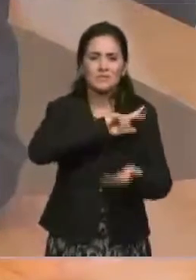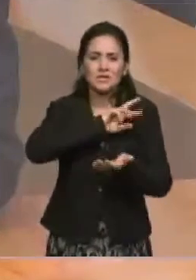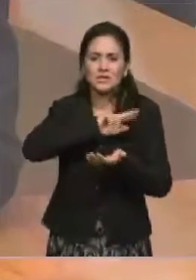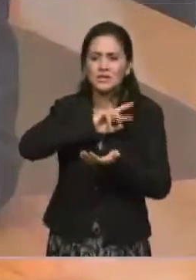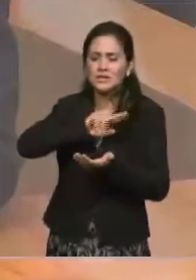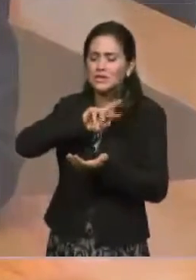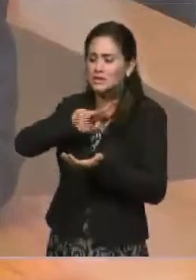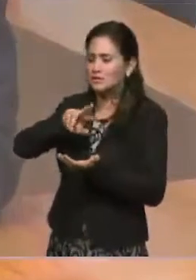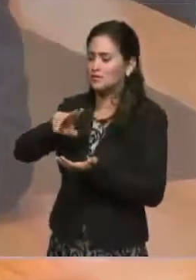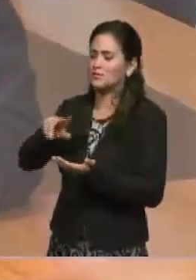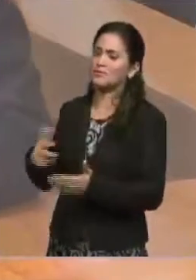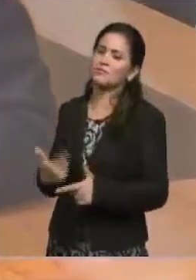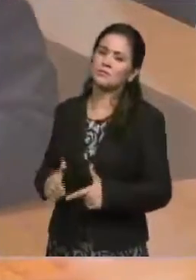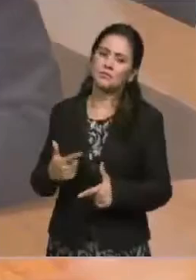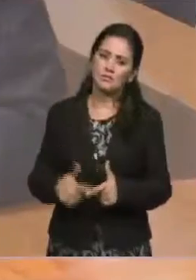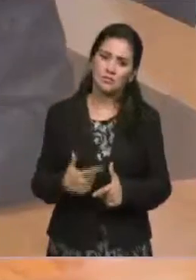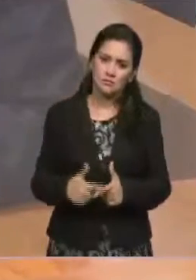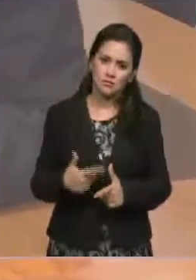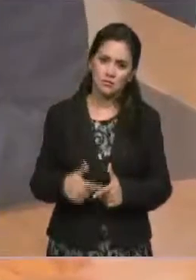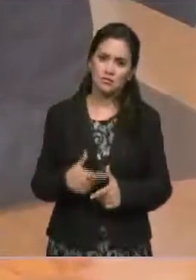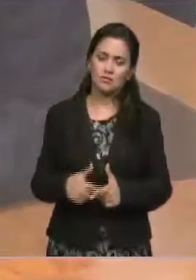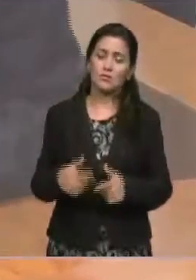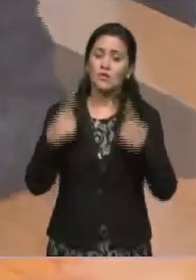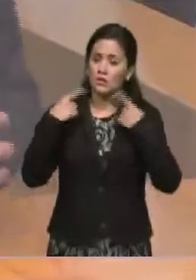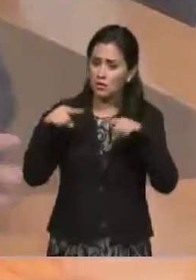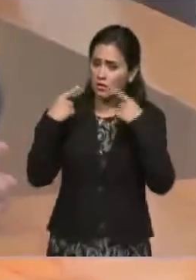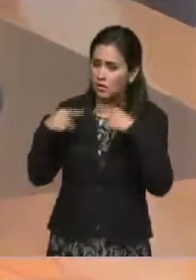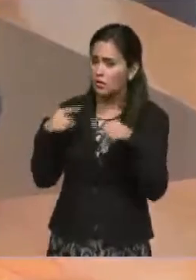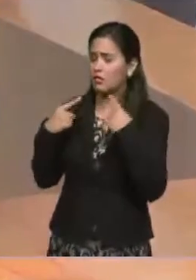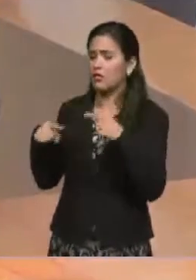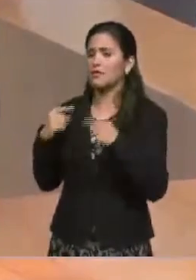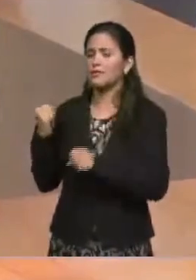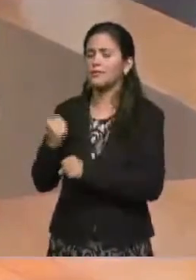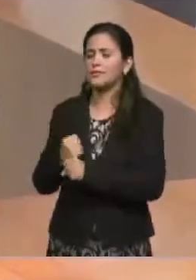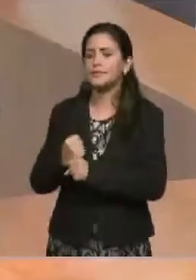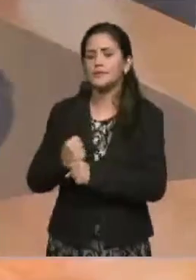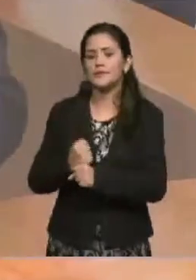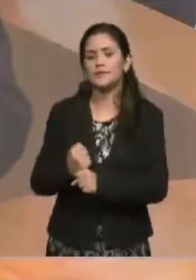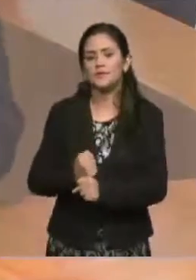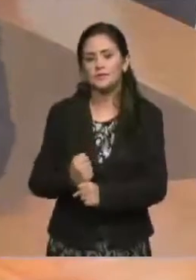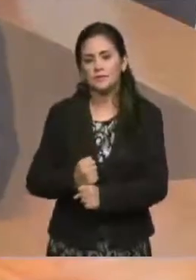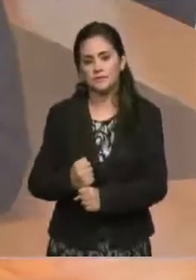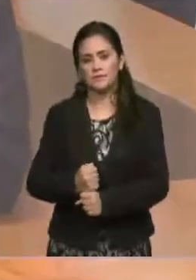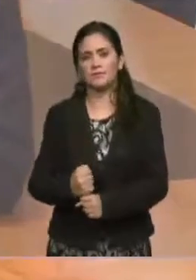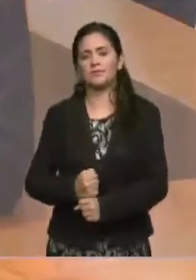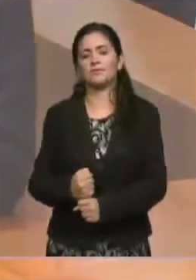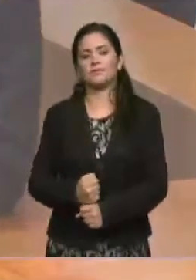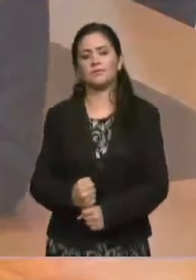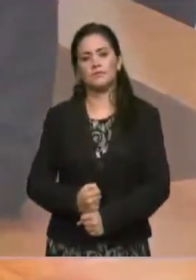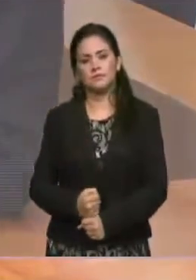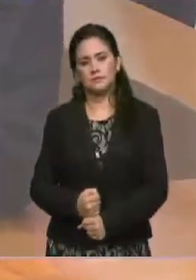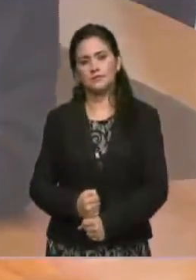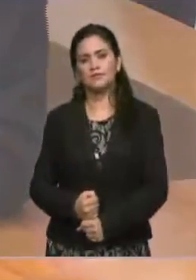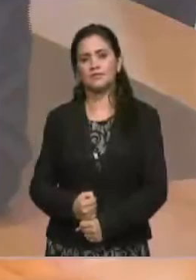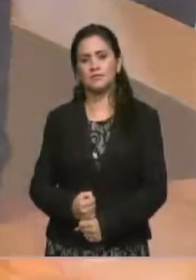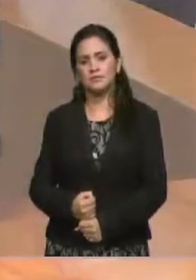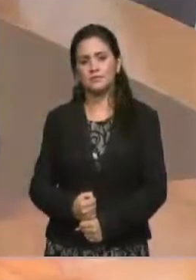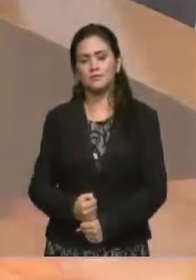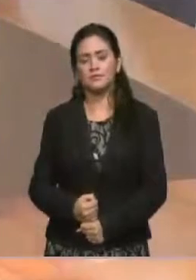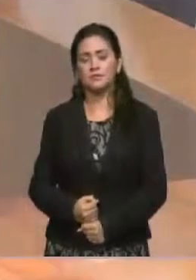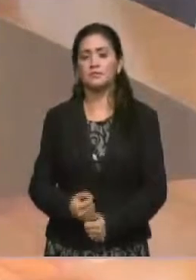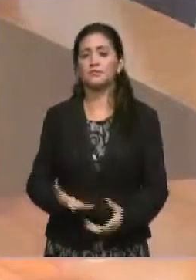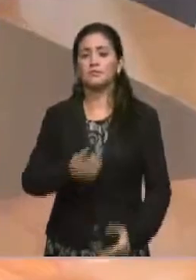problemas. Recebo queixas, não de agora, mas de anos, vários e vários anos, de